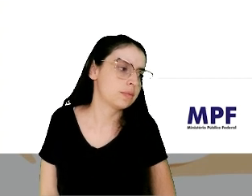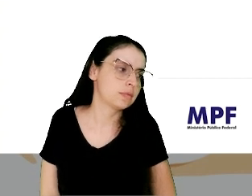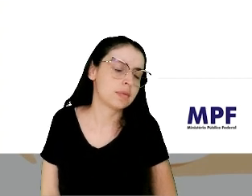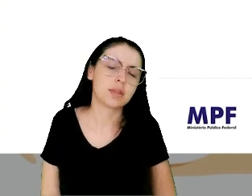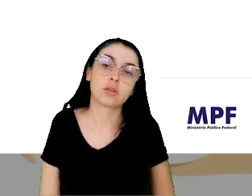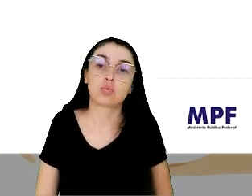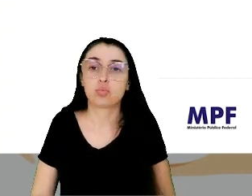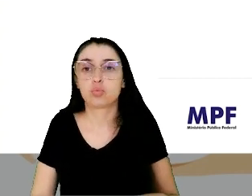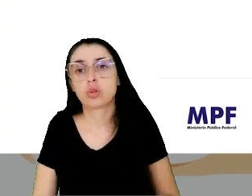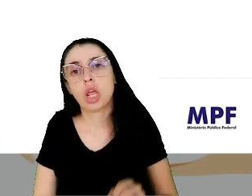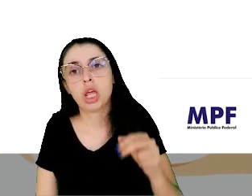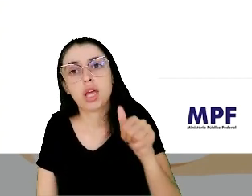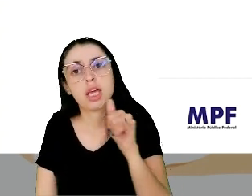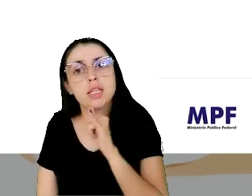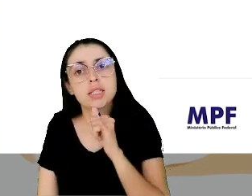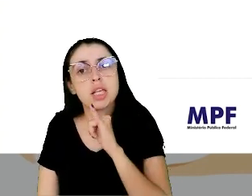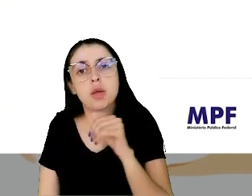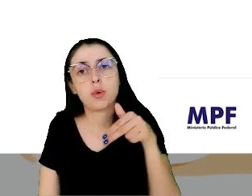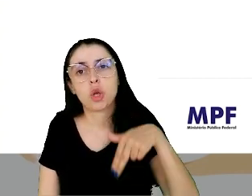Nordeste, por exemplo,